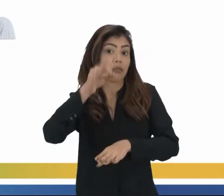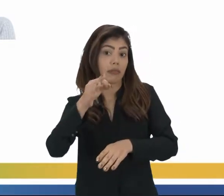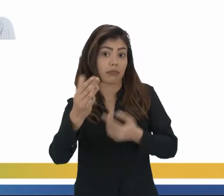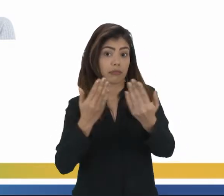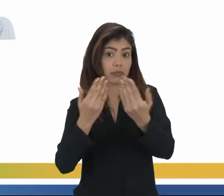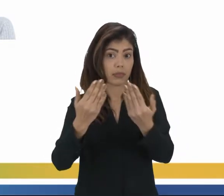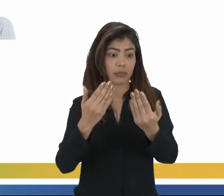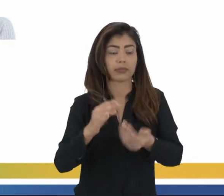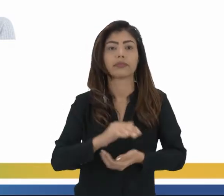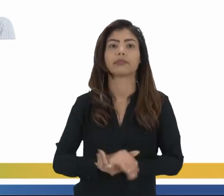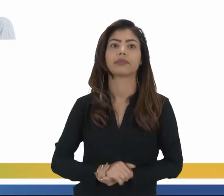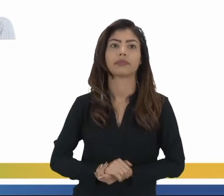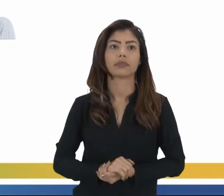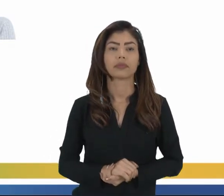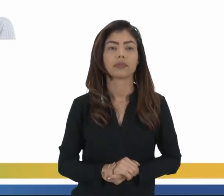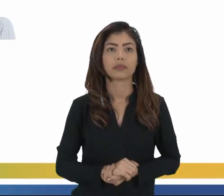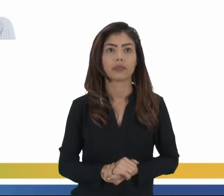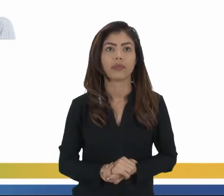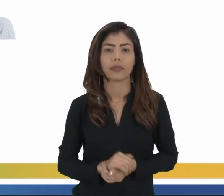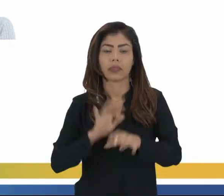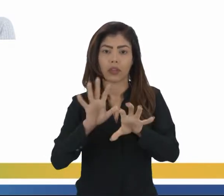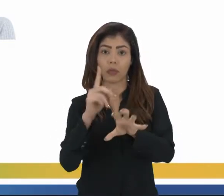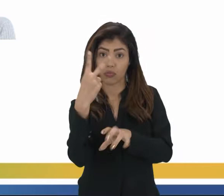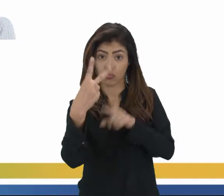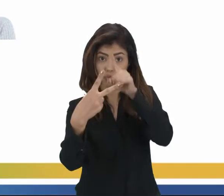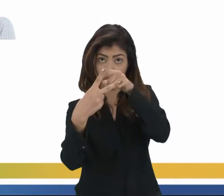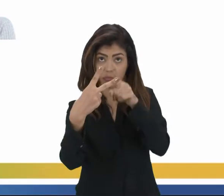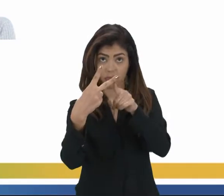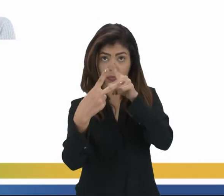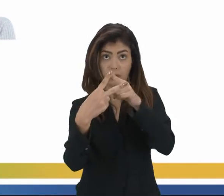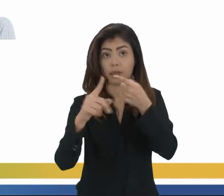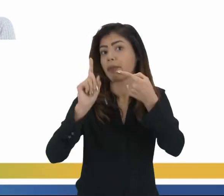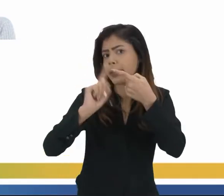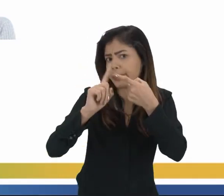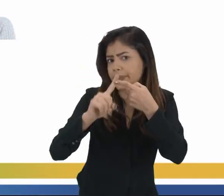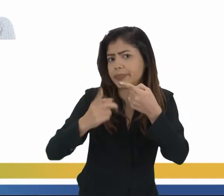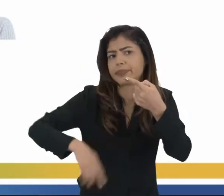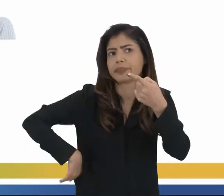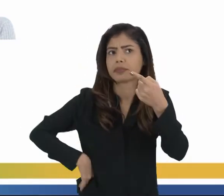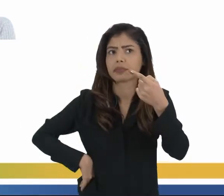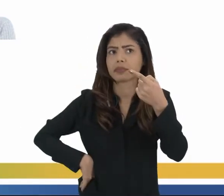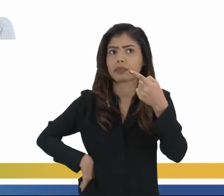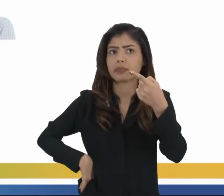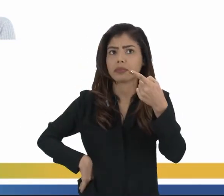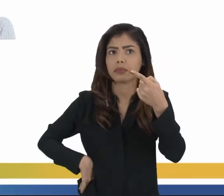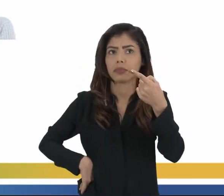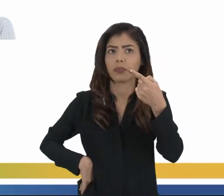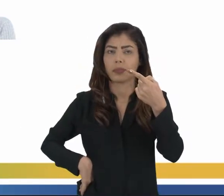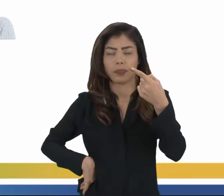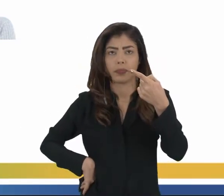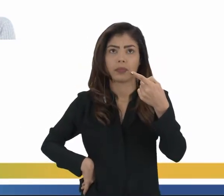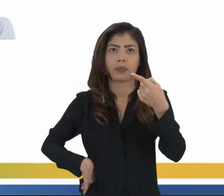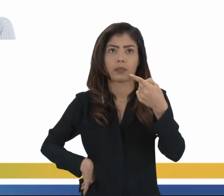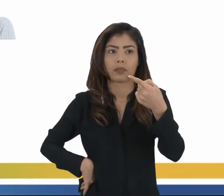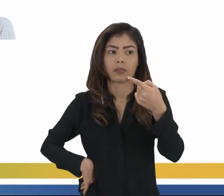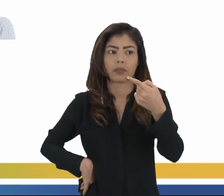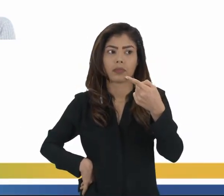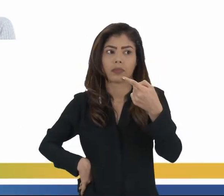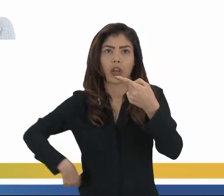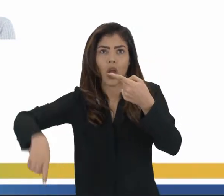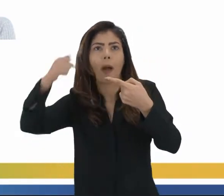de semejanza. Temos aqui dois exemplos. Olha a primeira frase. Mi pensamiento es un